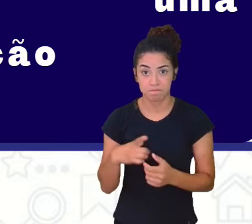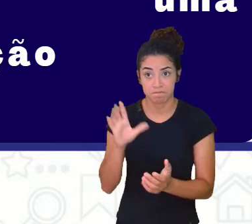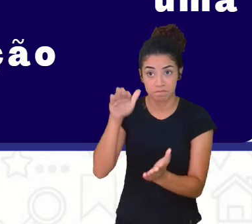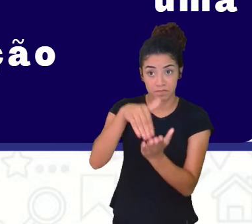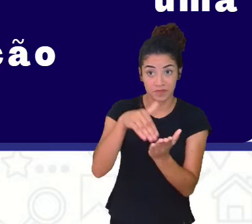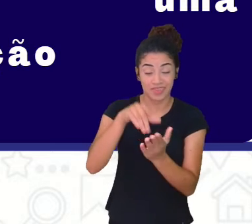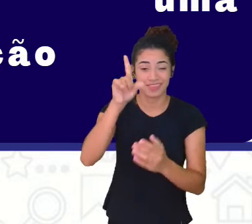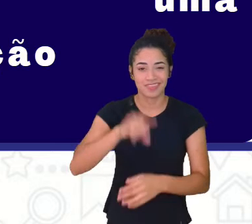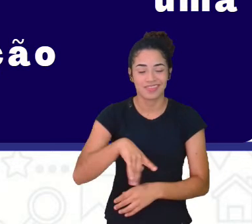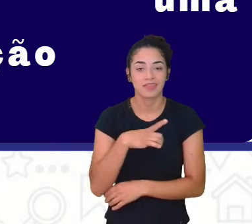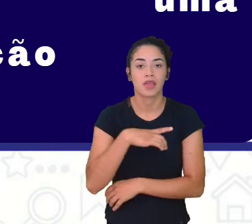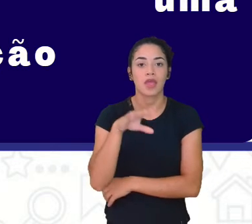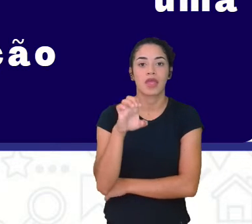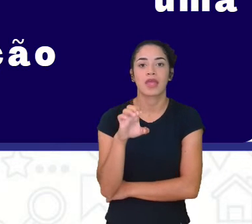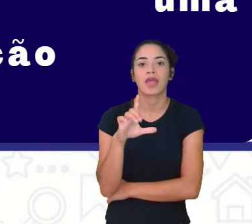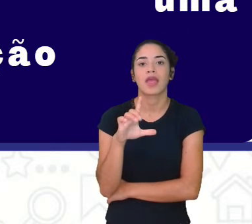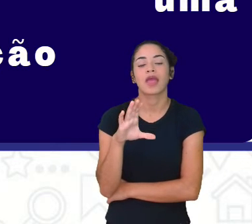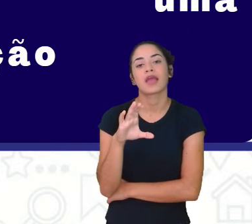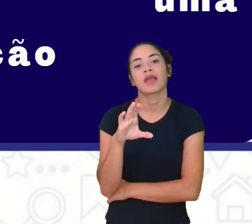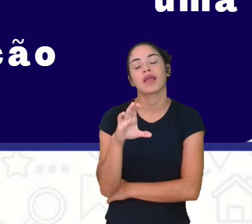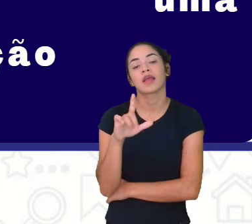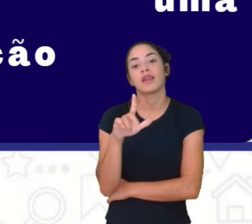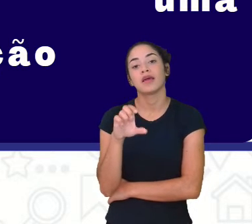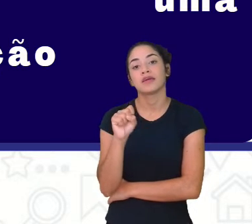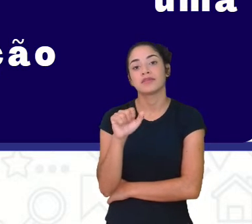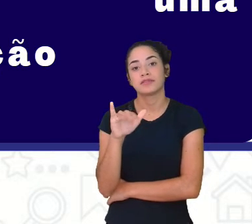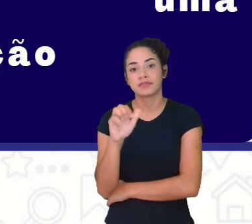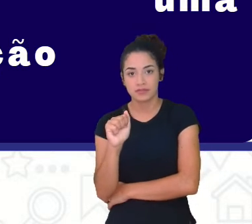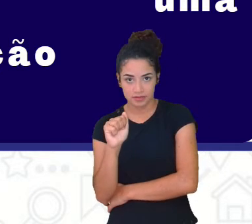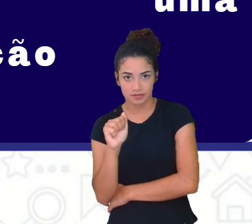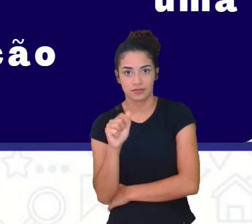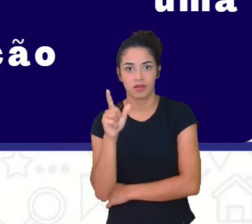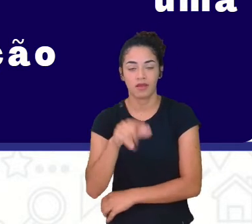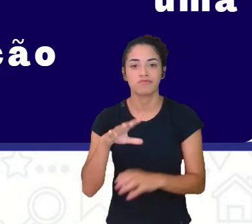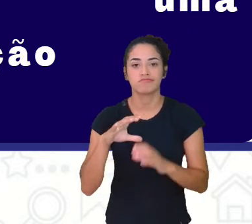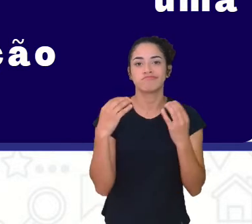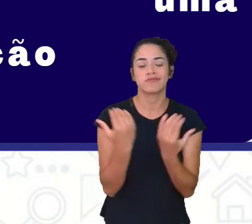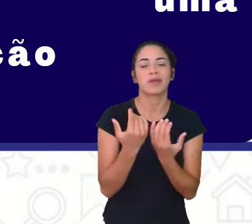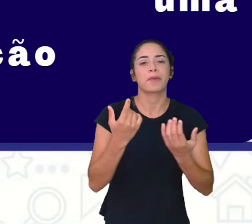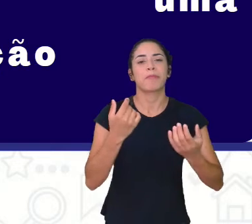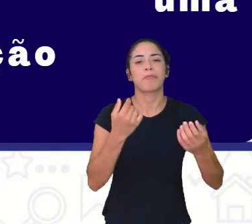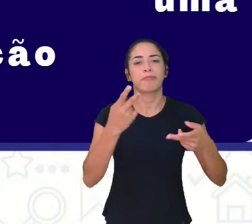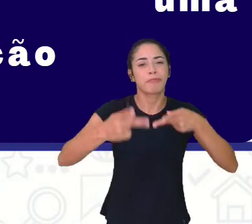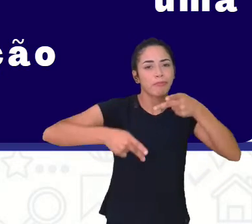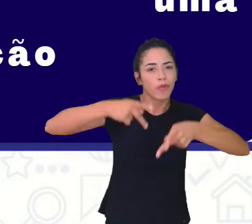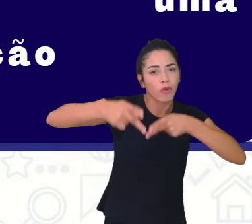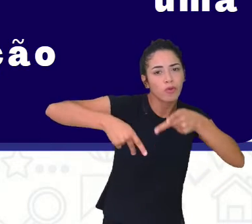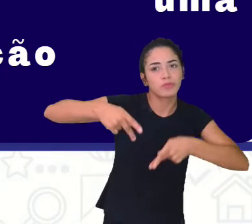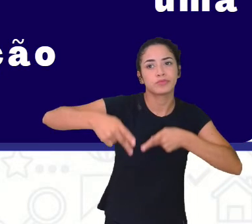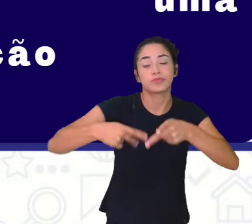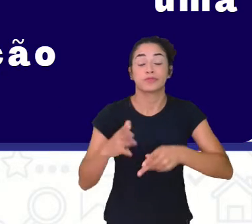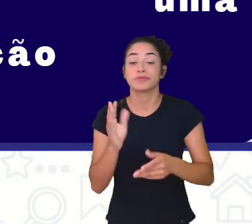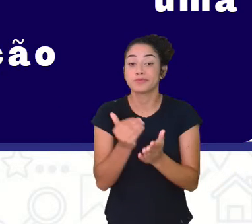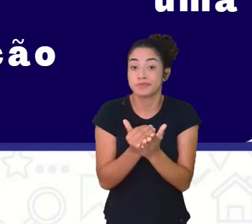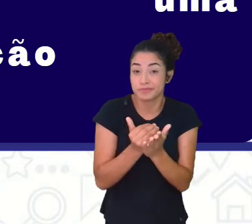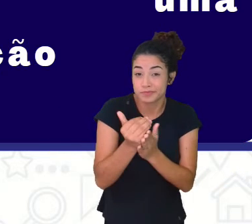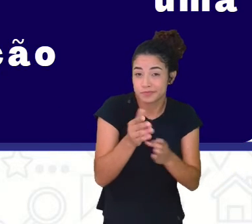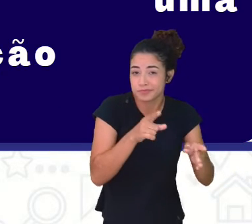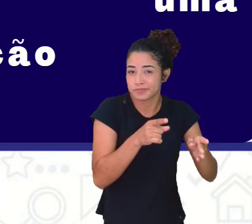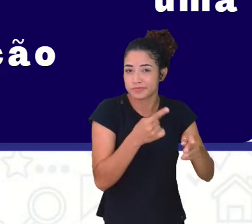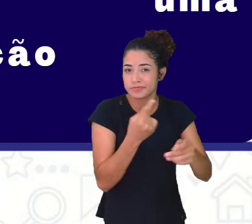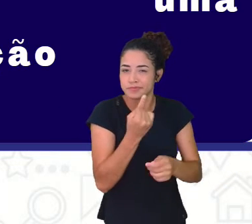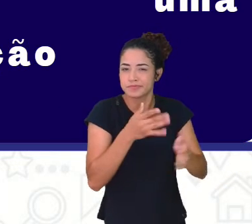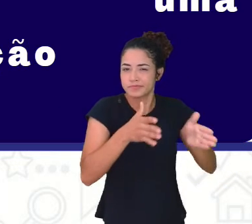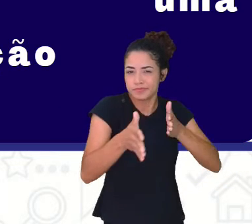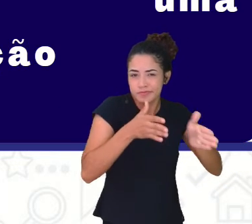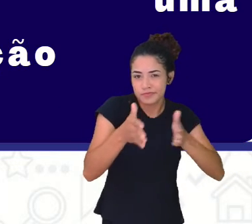quê? A eclésia, né? Eclésia, que era uma assembleia popular, mas nesse período inicial da história de Atenas tinha